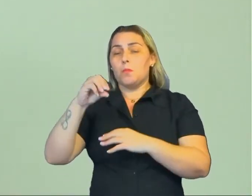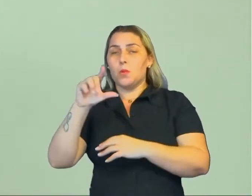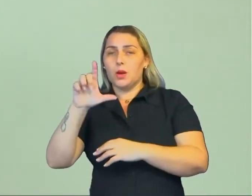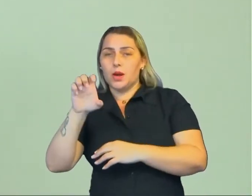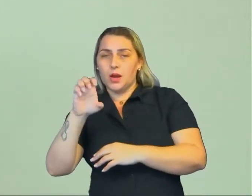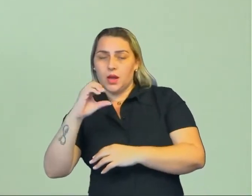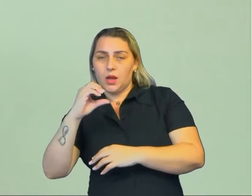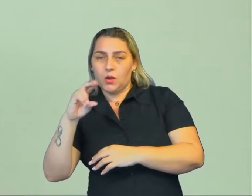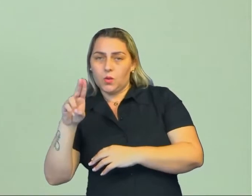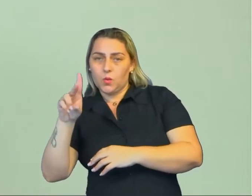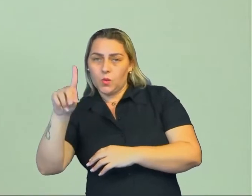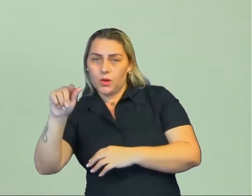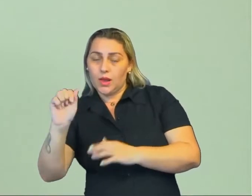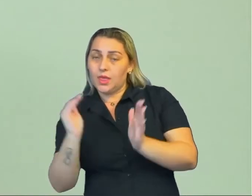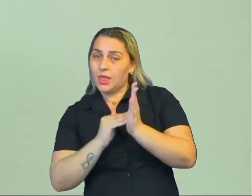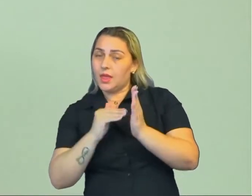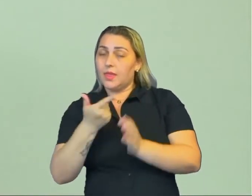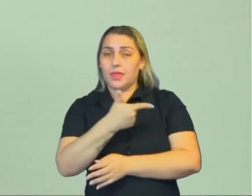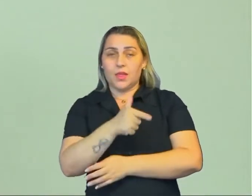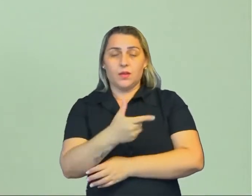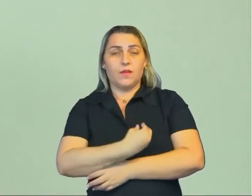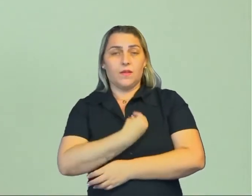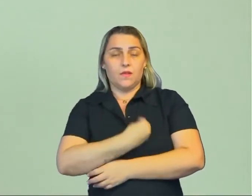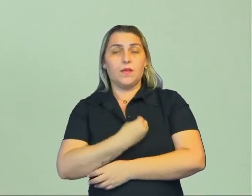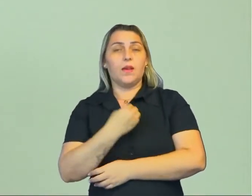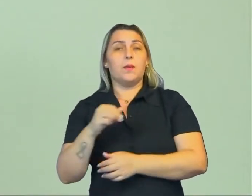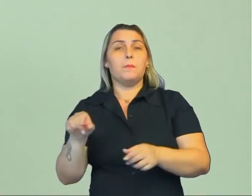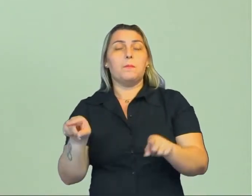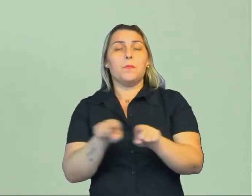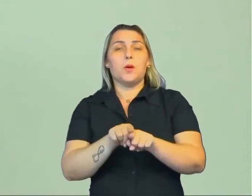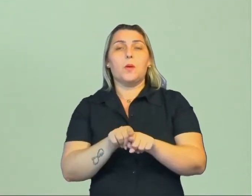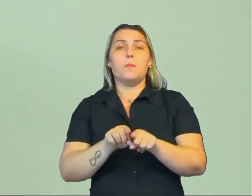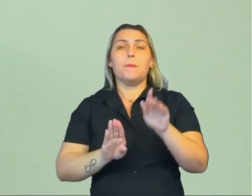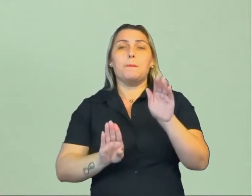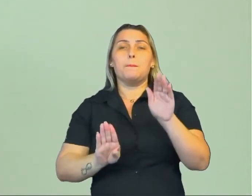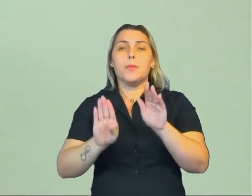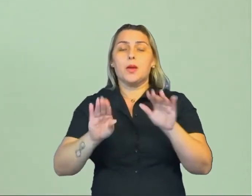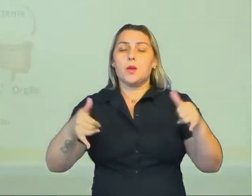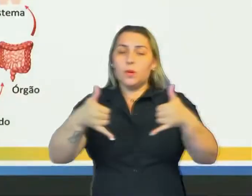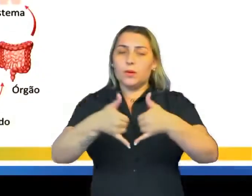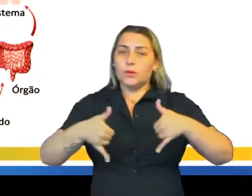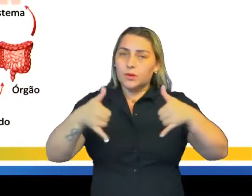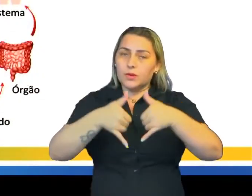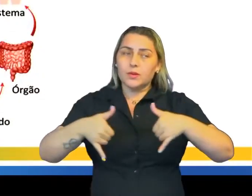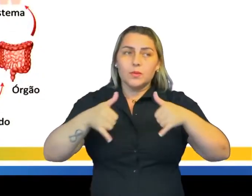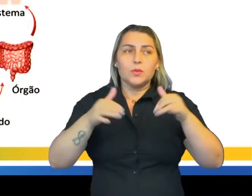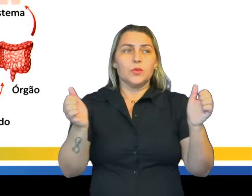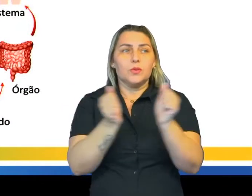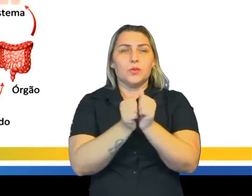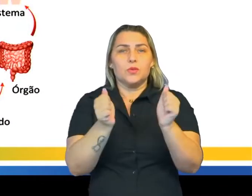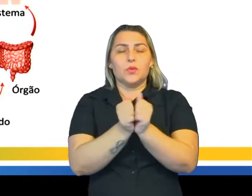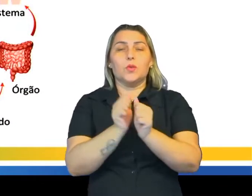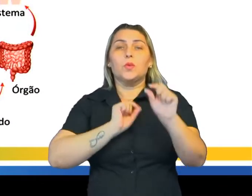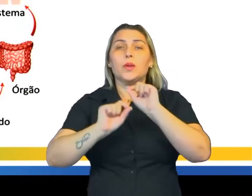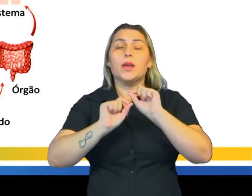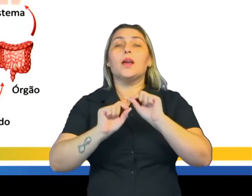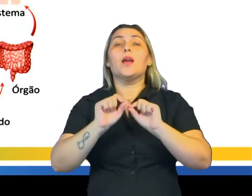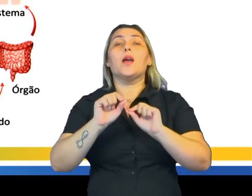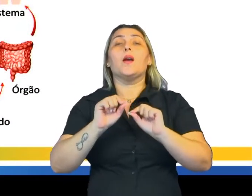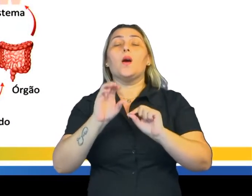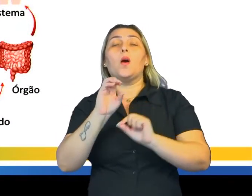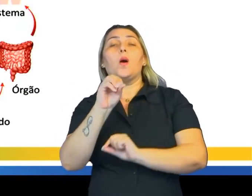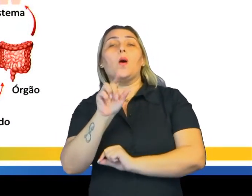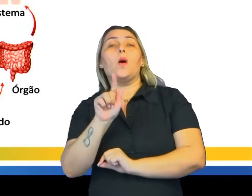não são consideradas vivas, são elementos bioquímicos. Juntou-se moléculas, eu vou ter o quê?